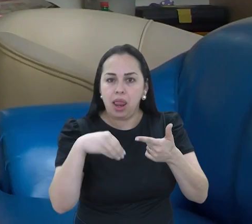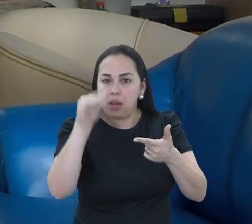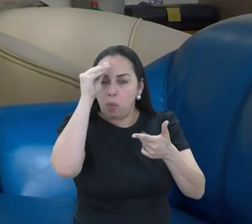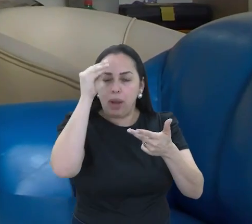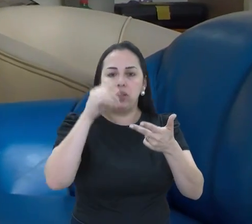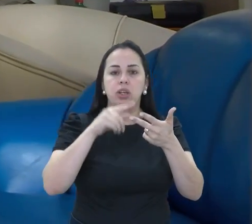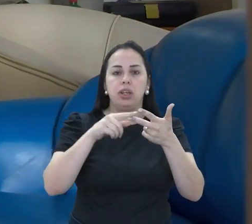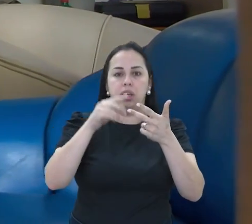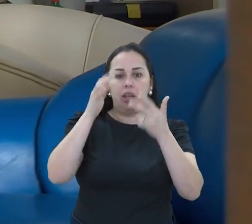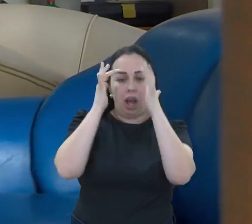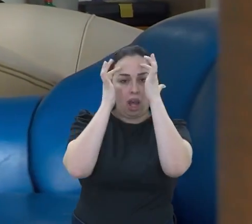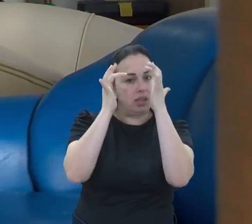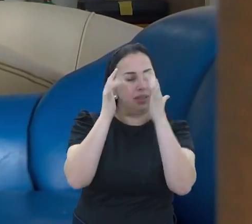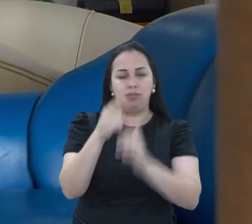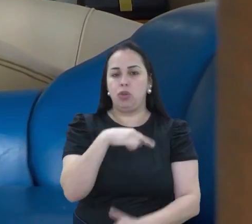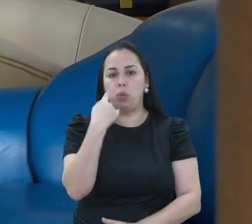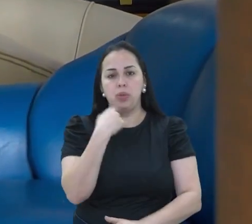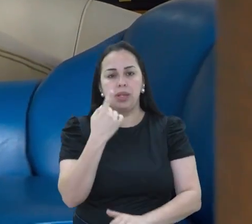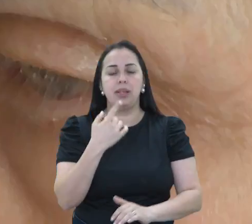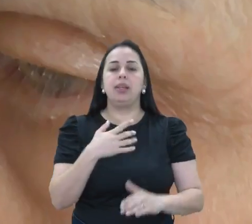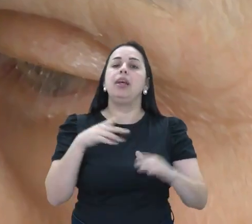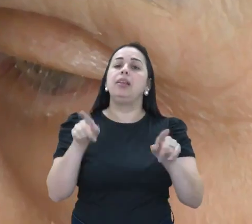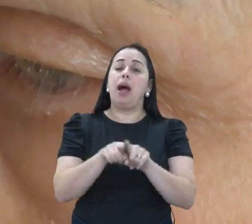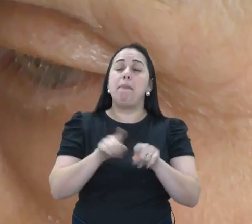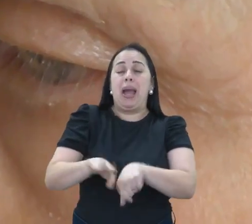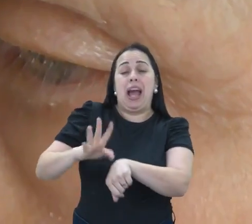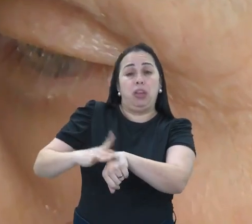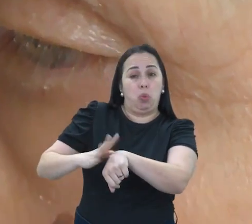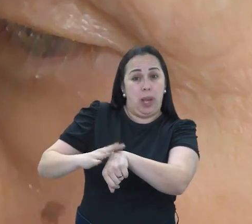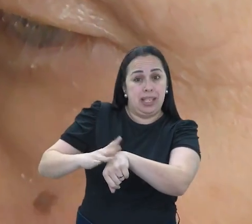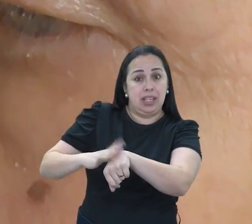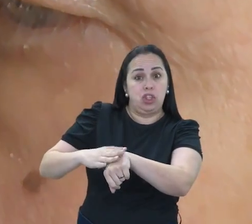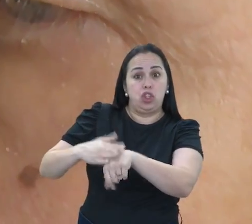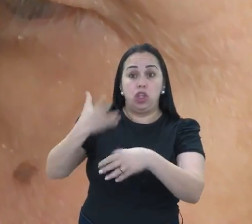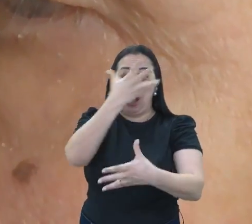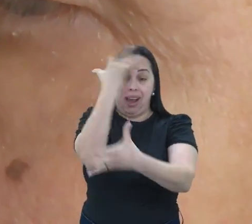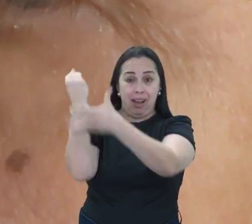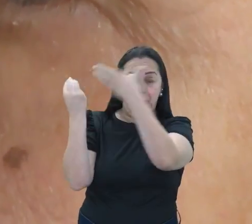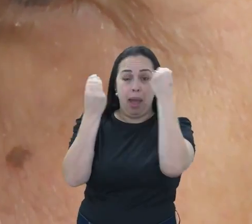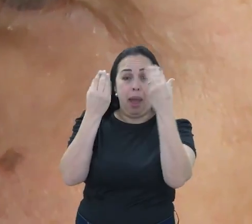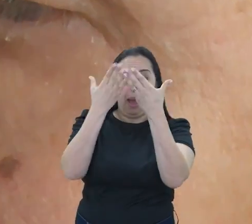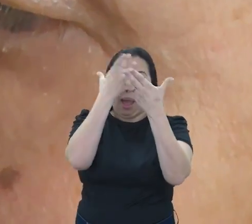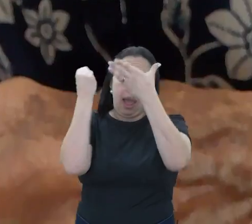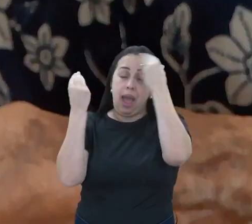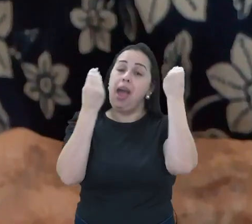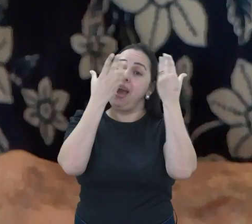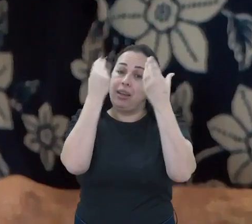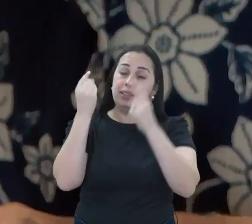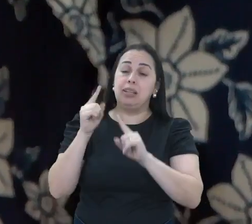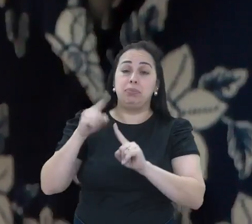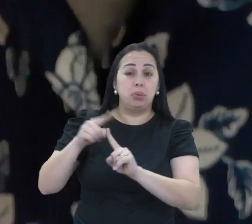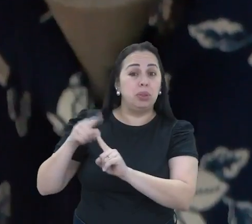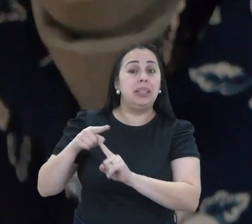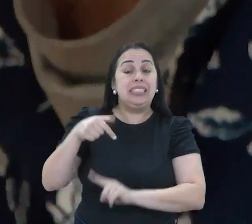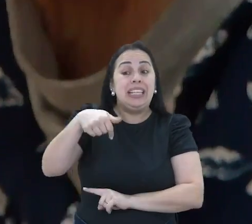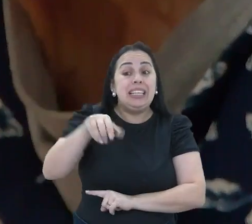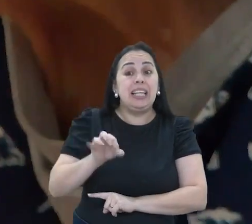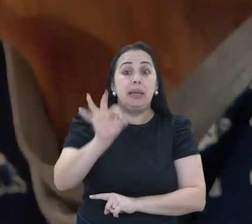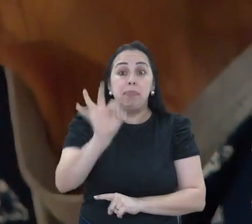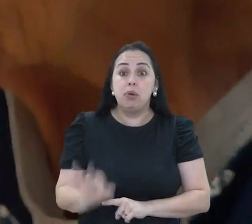memória, linguagem e raciocínio. A doença de Alzheimer é a forma mais comum, responsável por